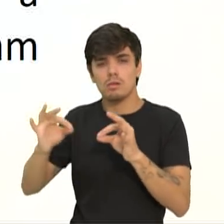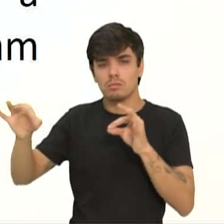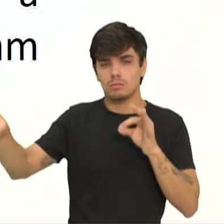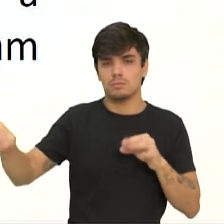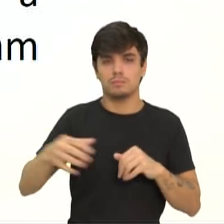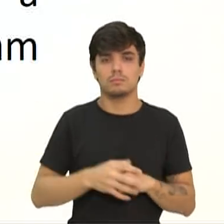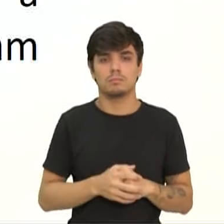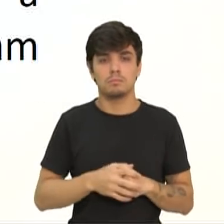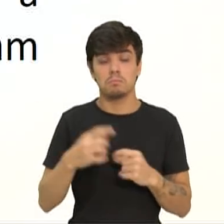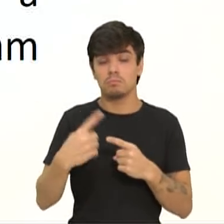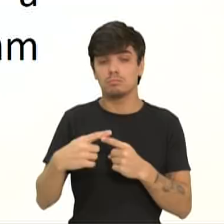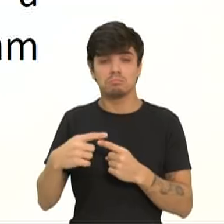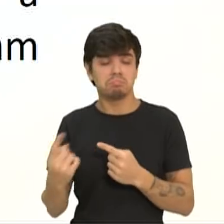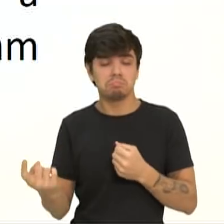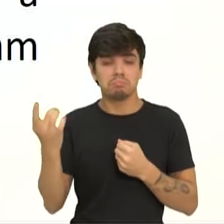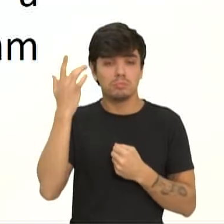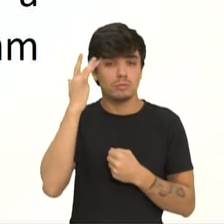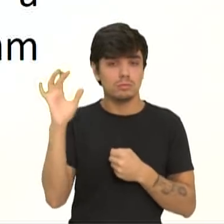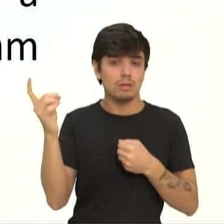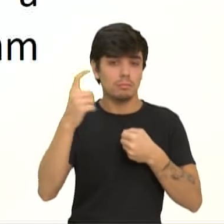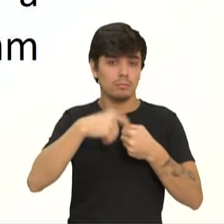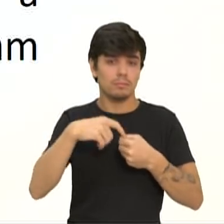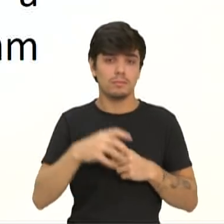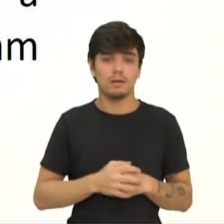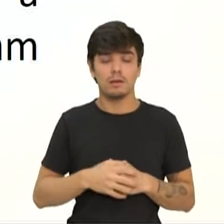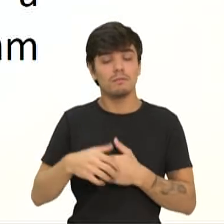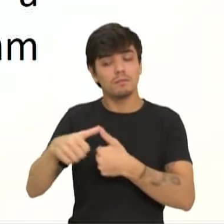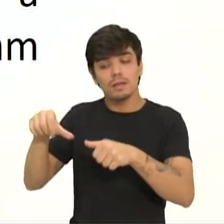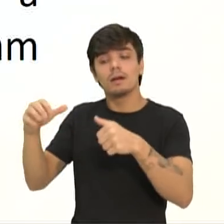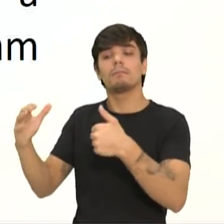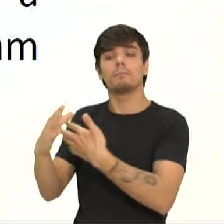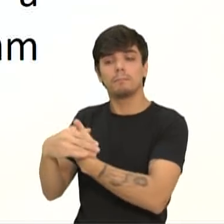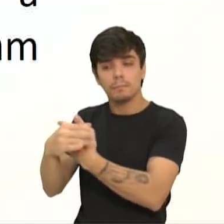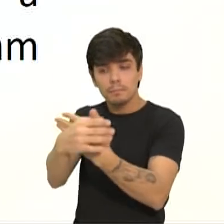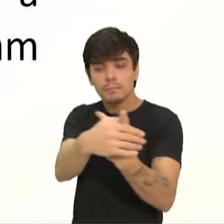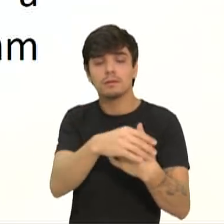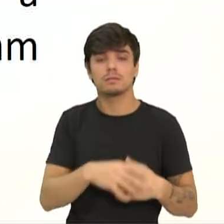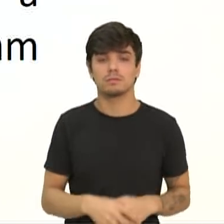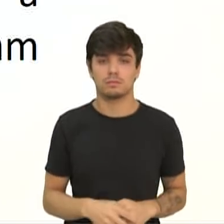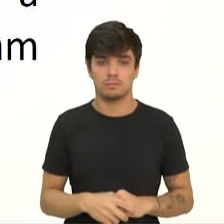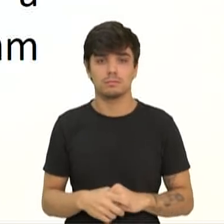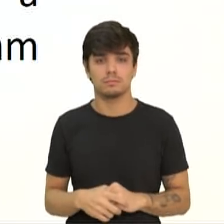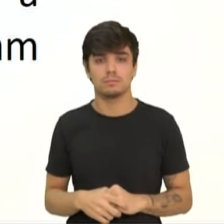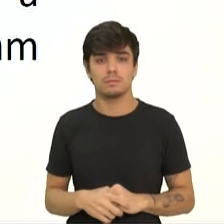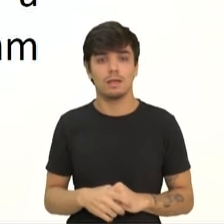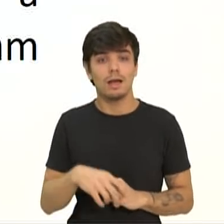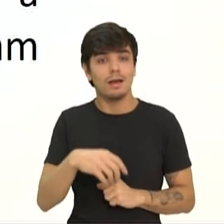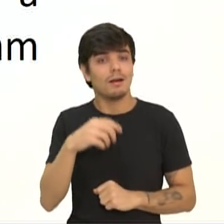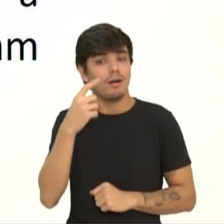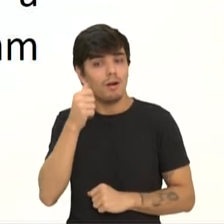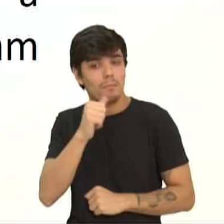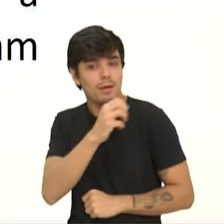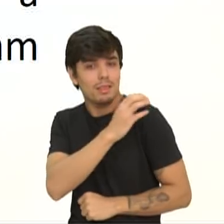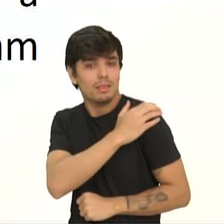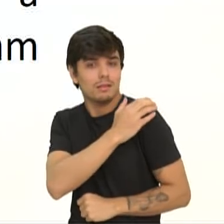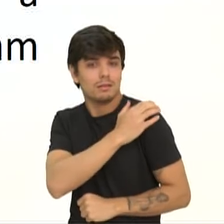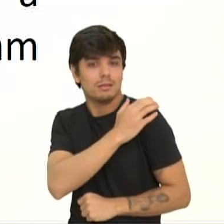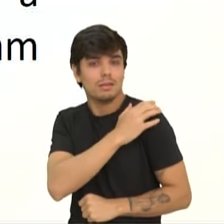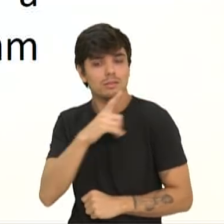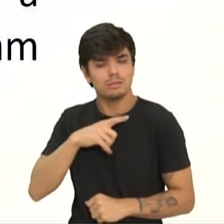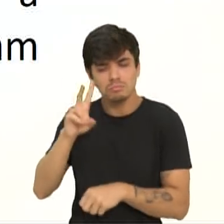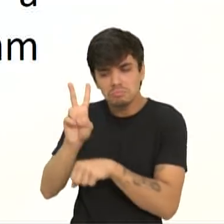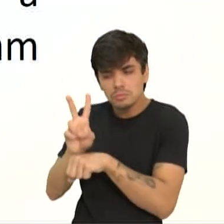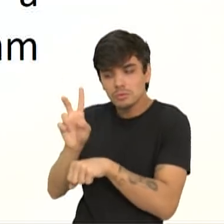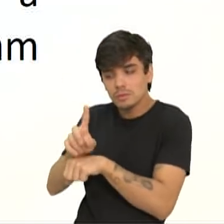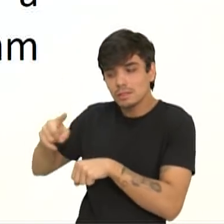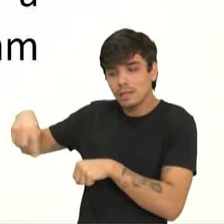repente, não sabem mais voltar e perdem-se por aí. Veja só, a madrinha tinha um certo cuidado, ela se